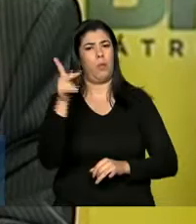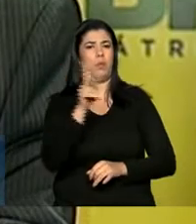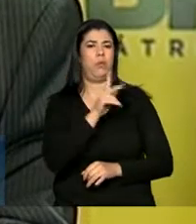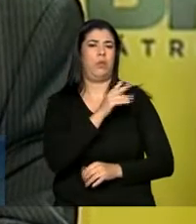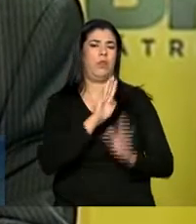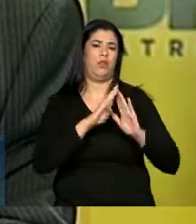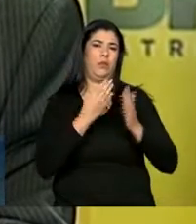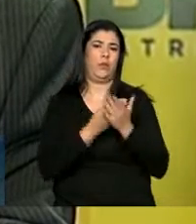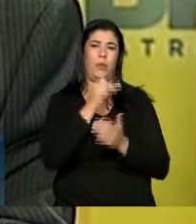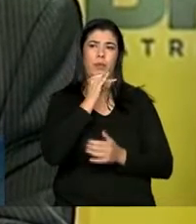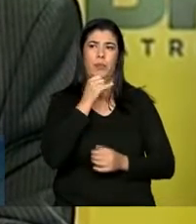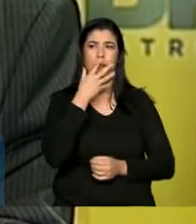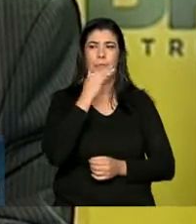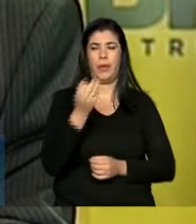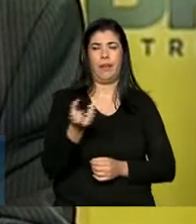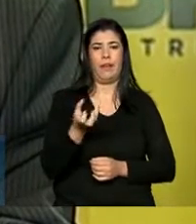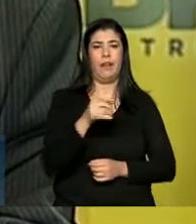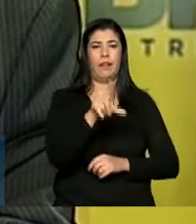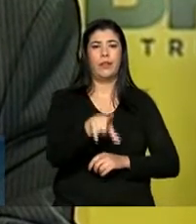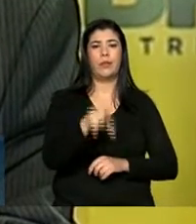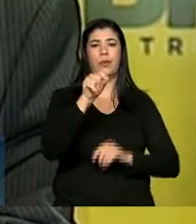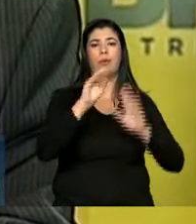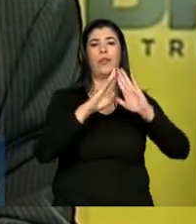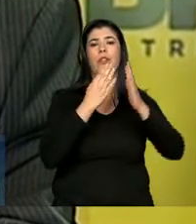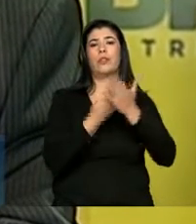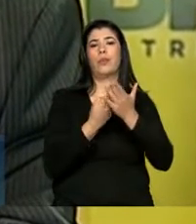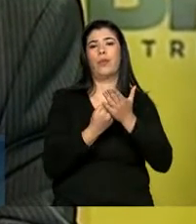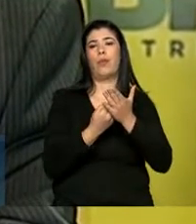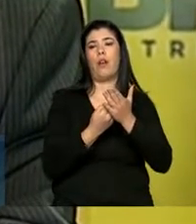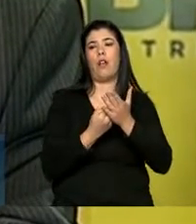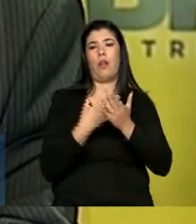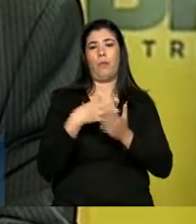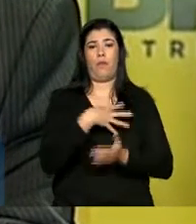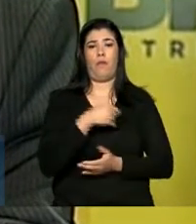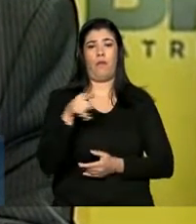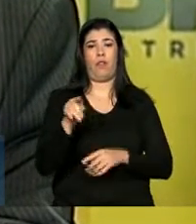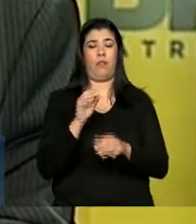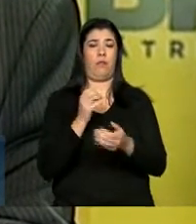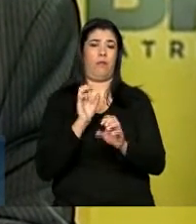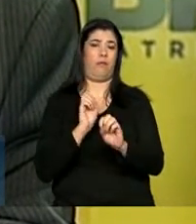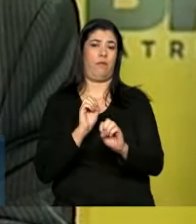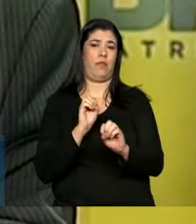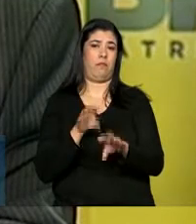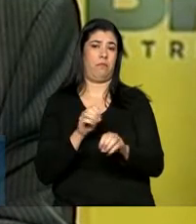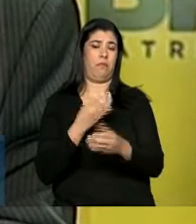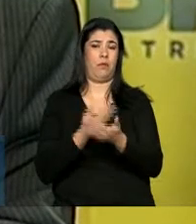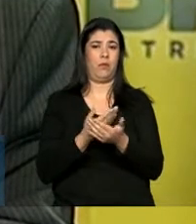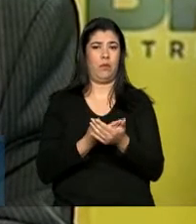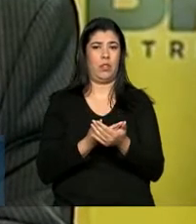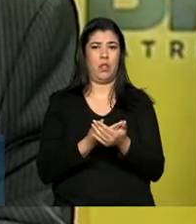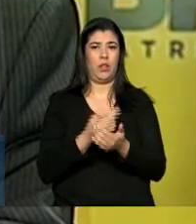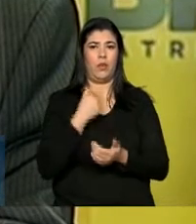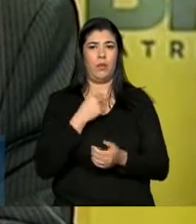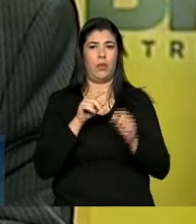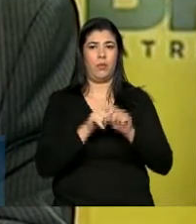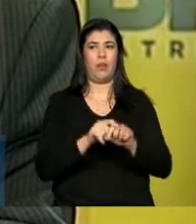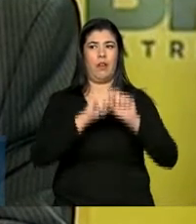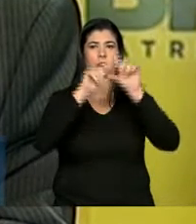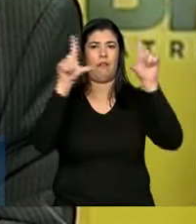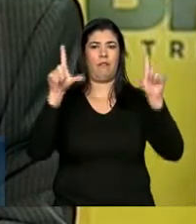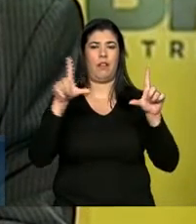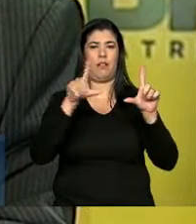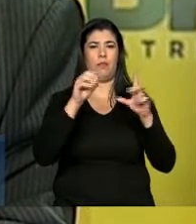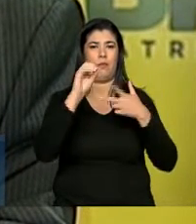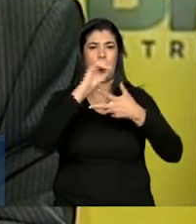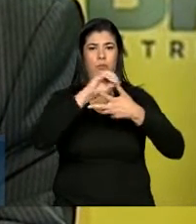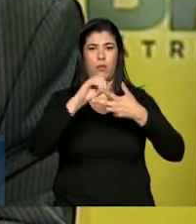um pai vai escolher a escola para o filho, não basta ele olhar o ranking puro, nu e puro do Enem. Vocês